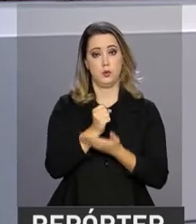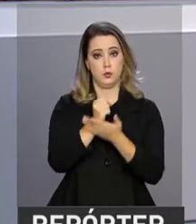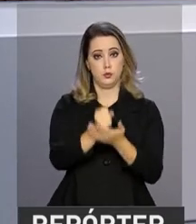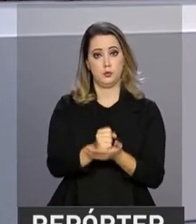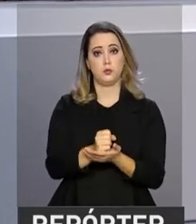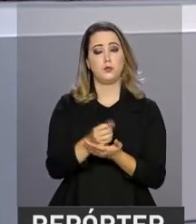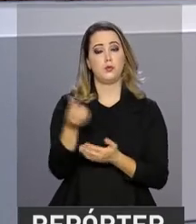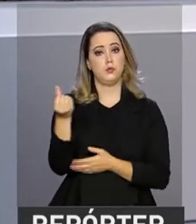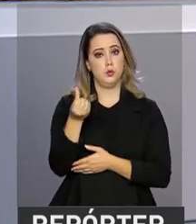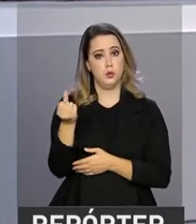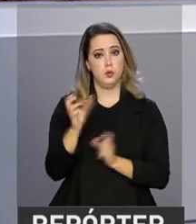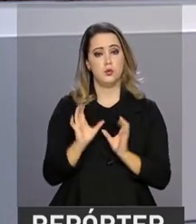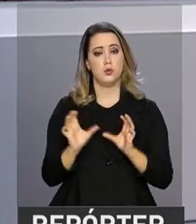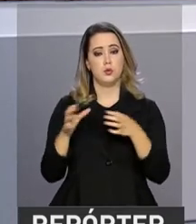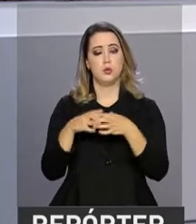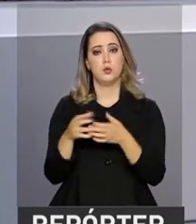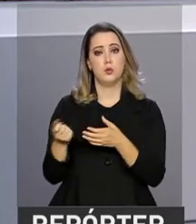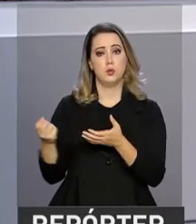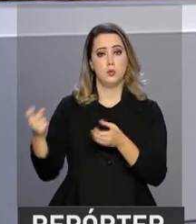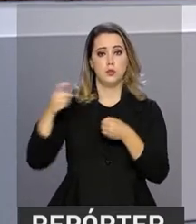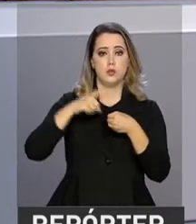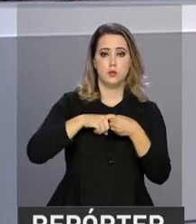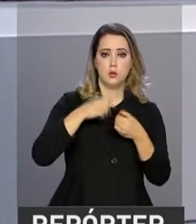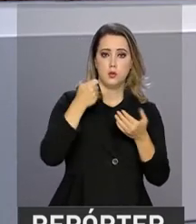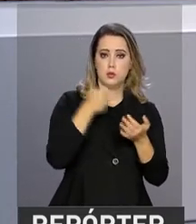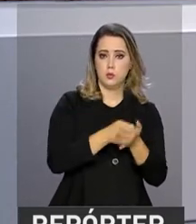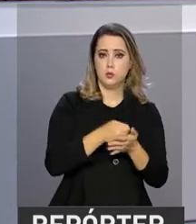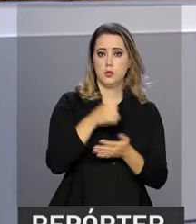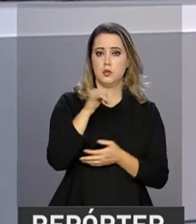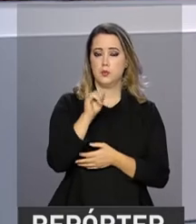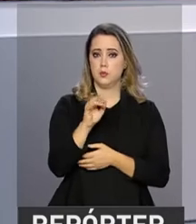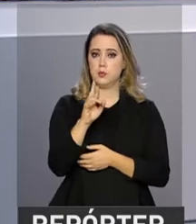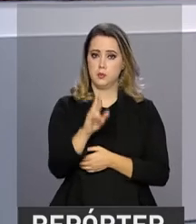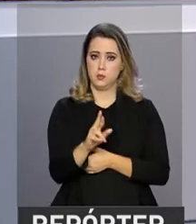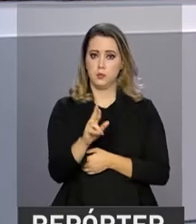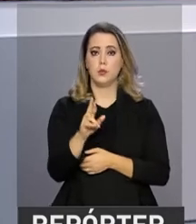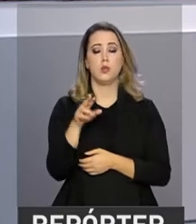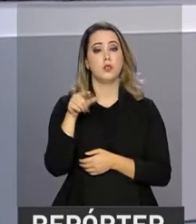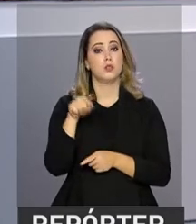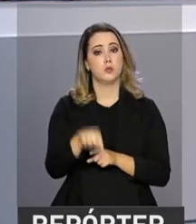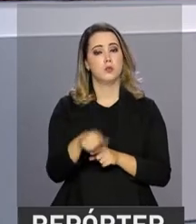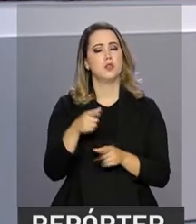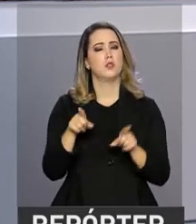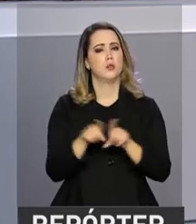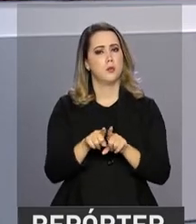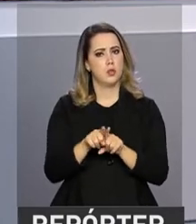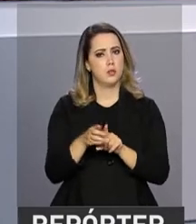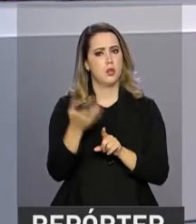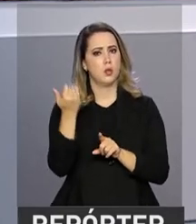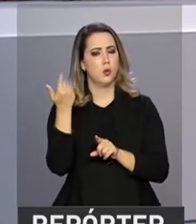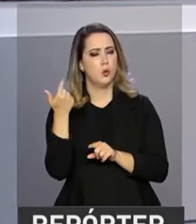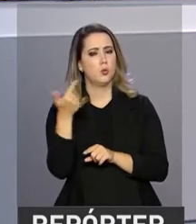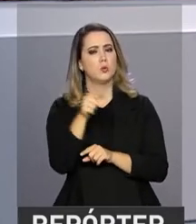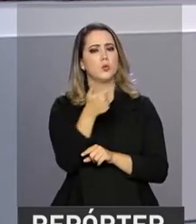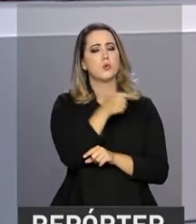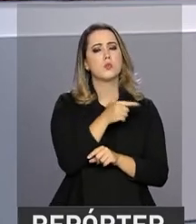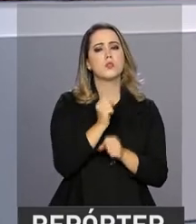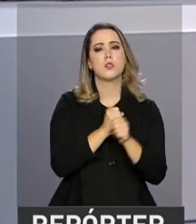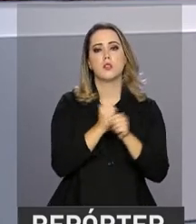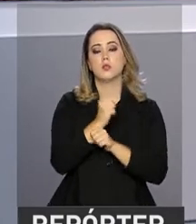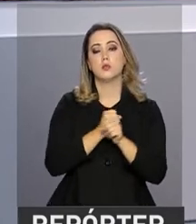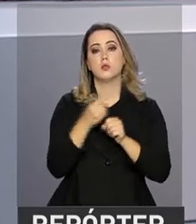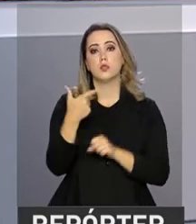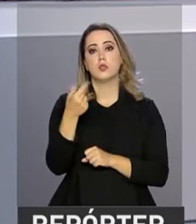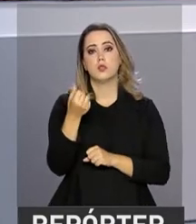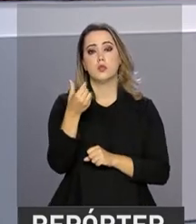de restituição do imposto de renda pessoa física 2007 o lote tem também restituições dos exercícios de